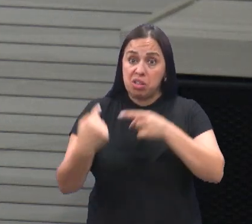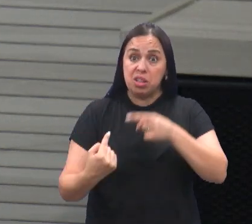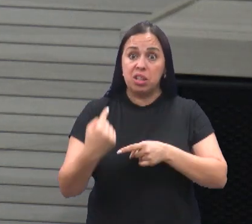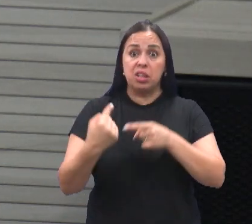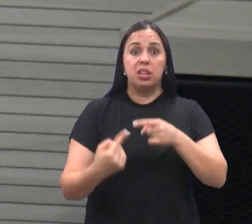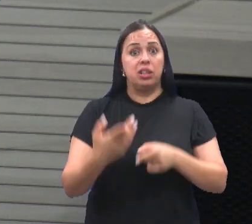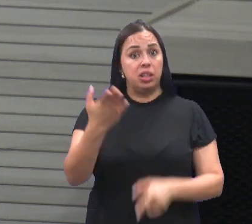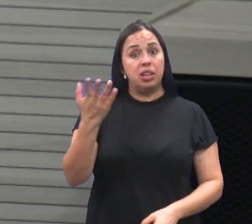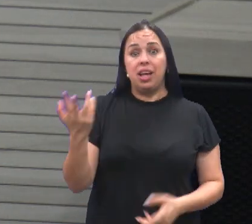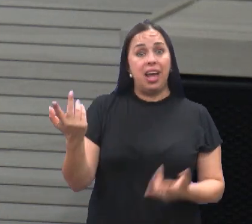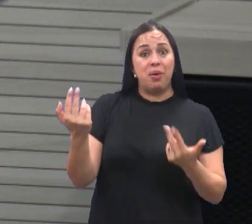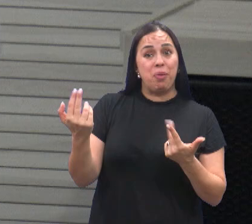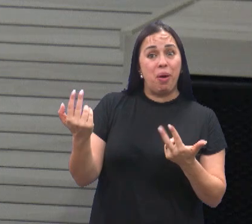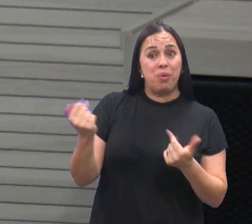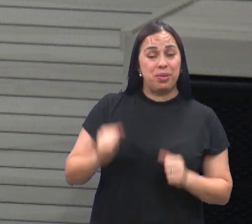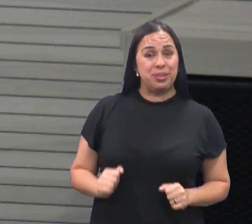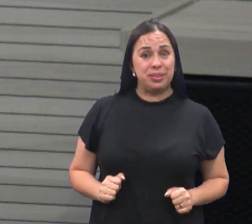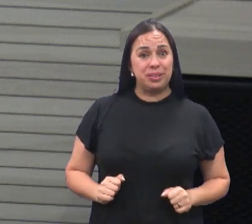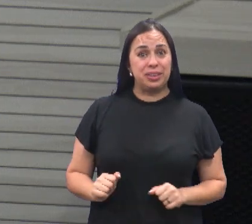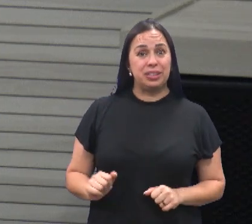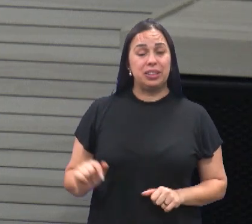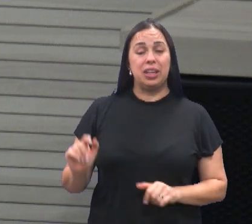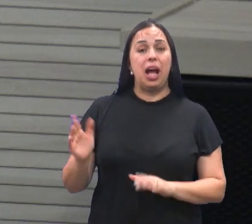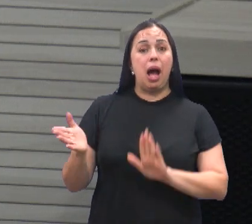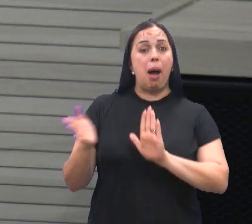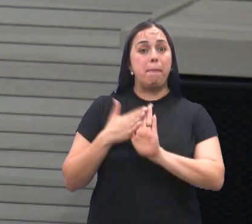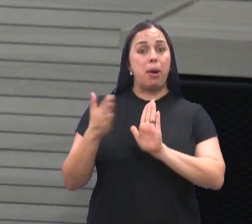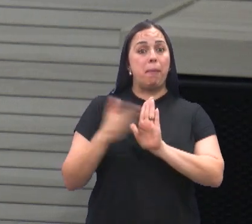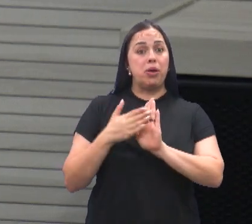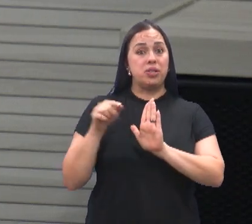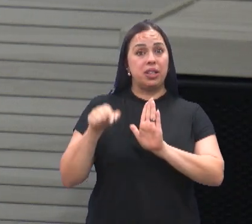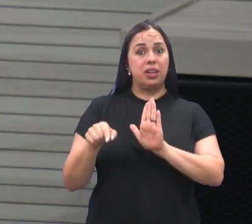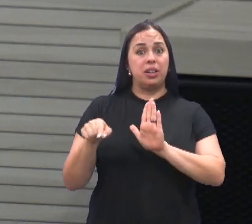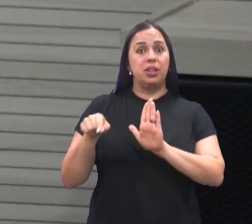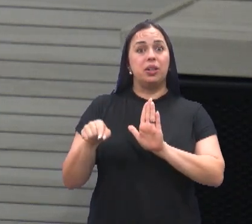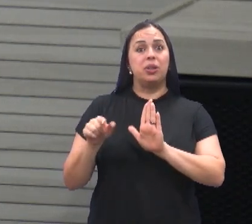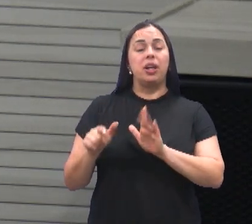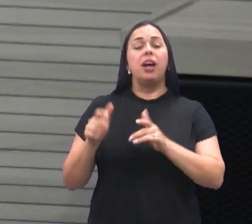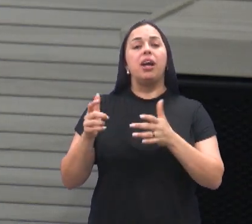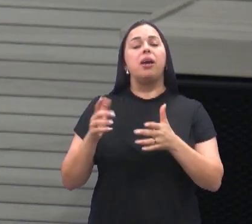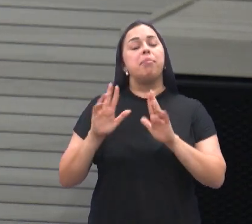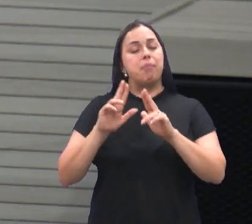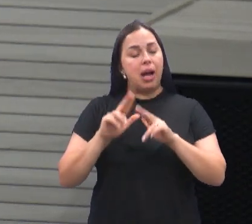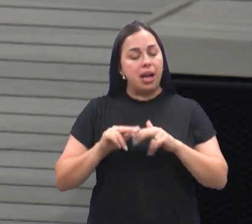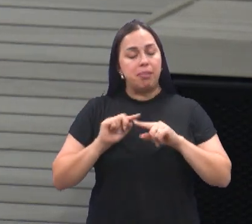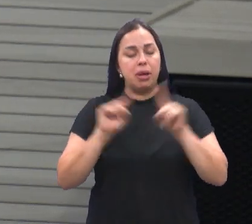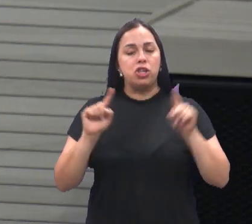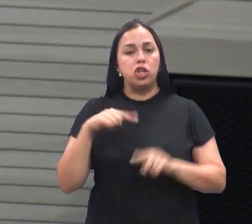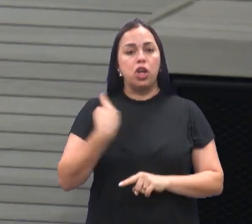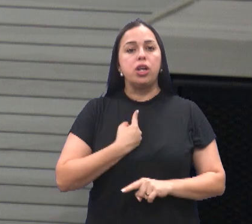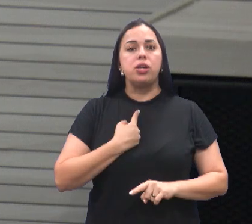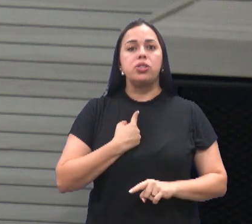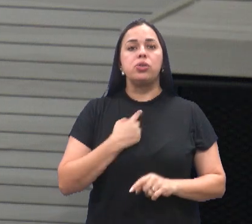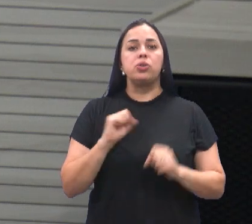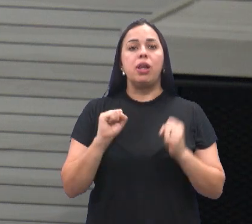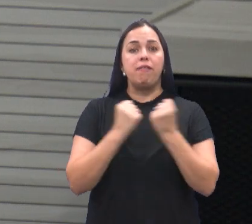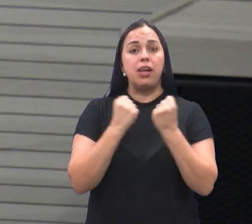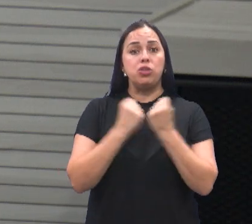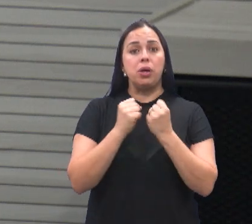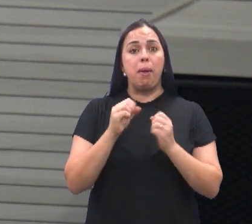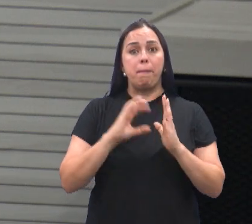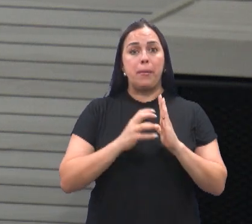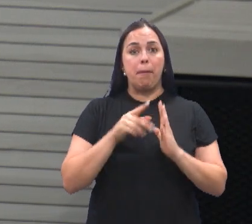É o mesmo modelo de gestão que está sendo proposto por essa escola, cedinho. O que a gente defende, né, o que PL defende aqui para São José dos Campos?